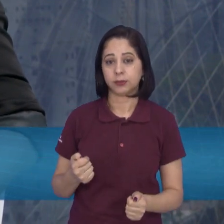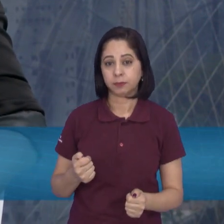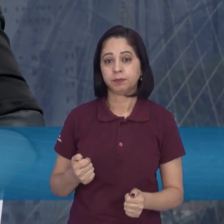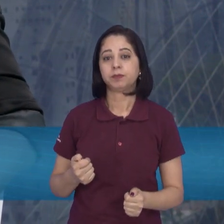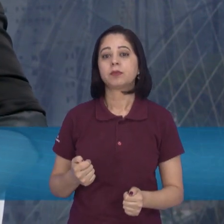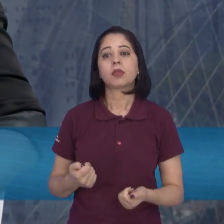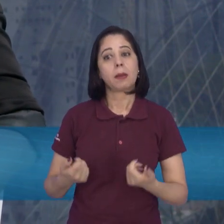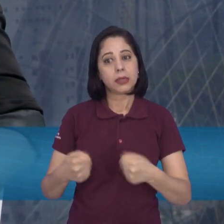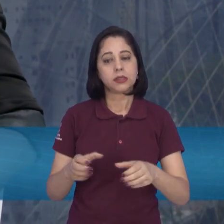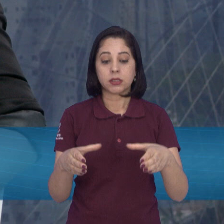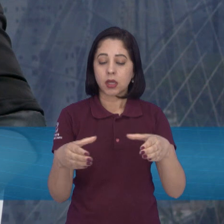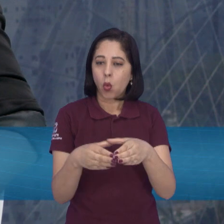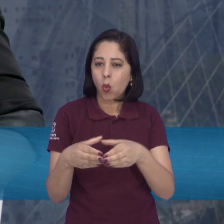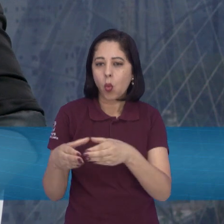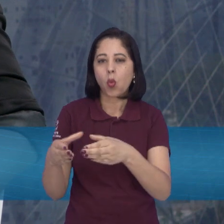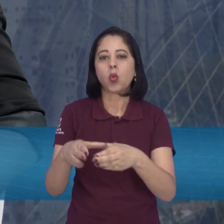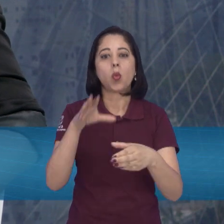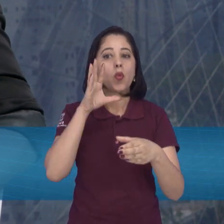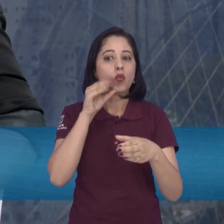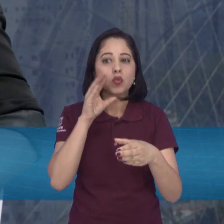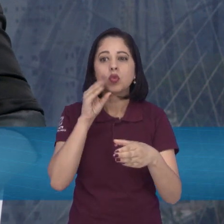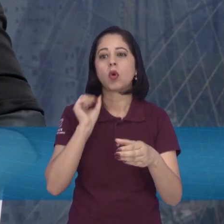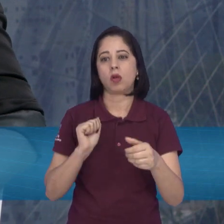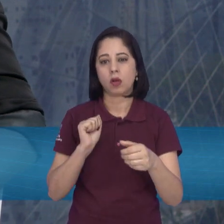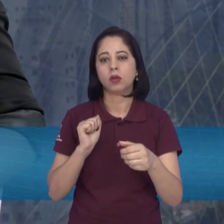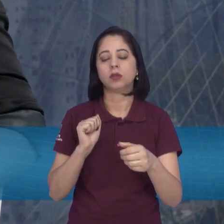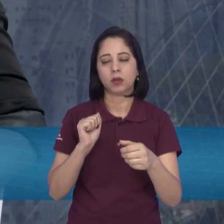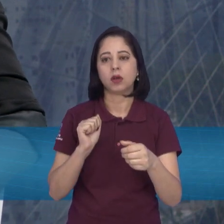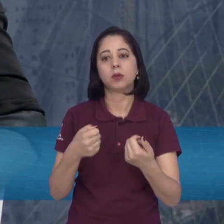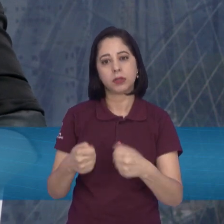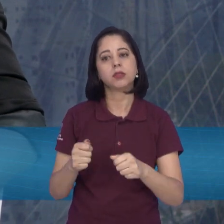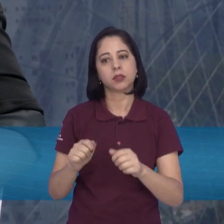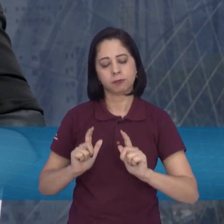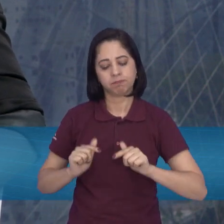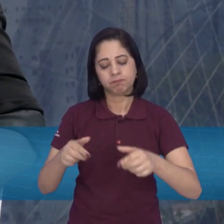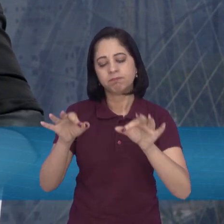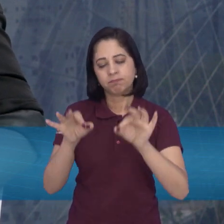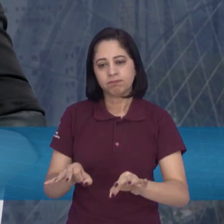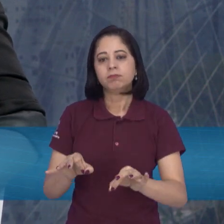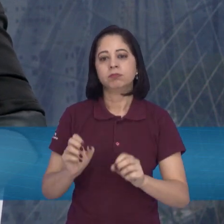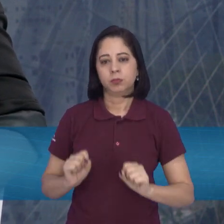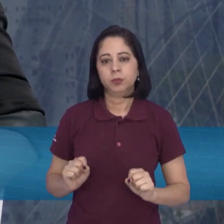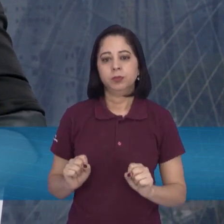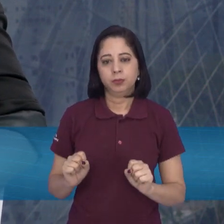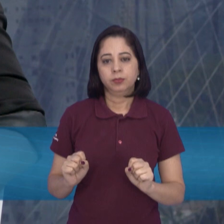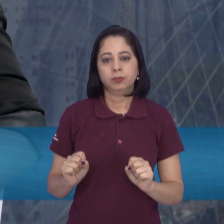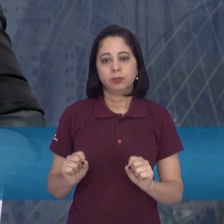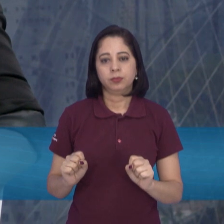Trabalhando ali toda a equipe de procedimentos que não podem ser feitos, certo? Isso é muito importante que seja colocado.